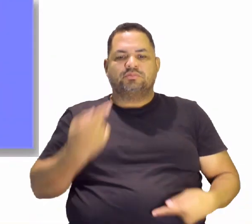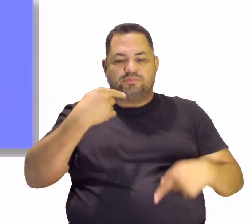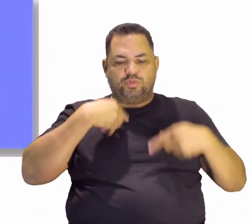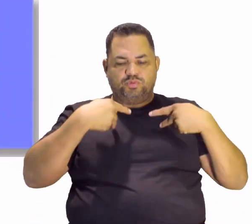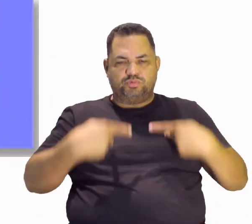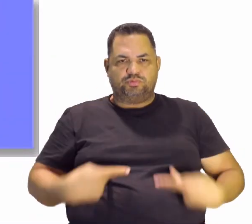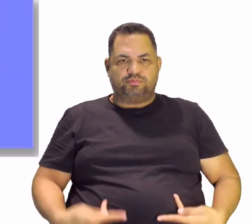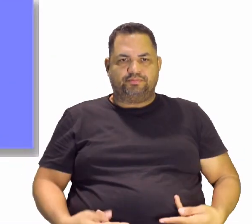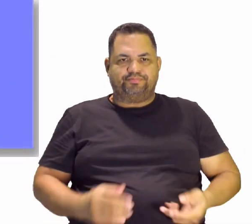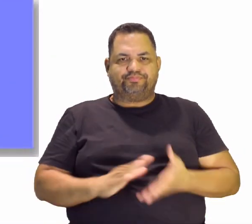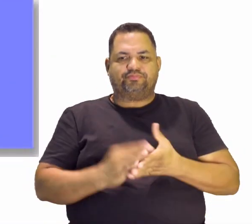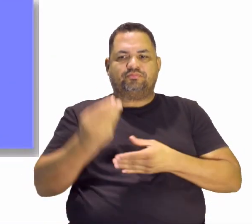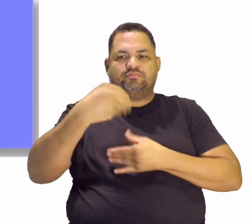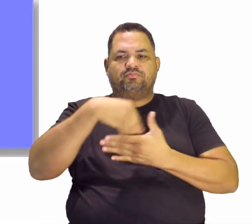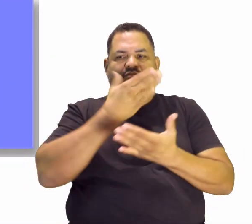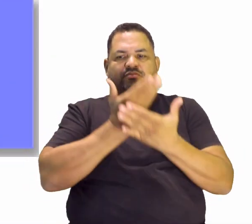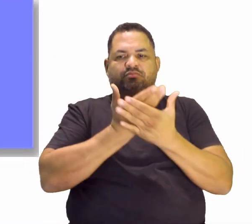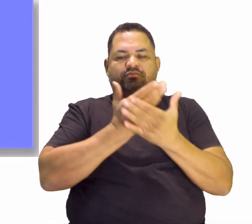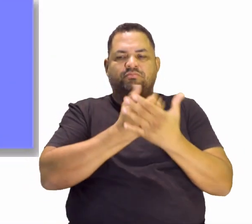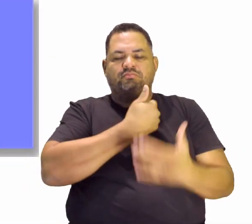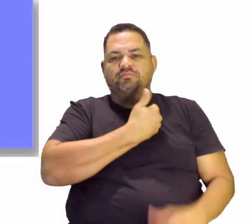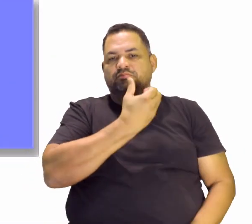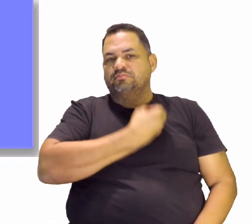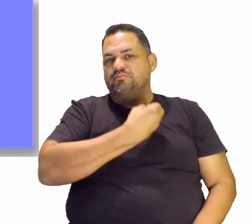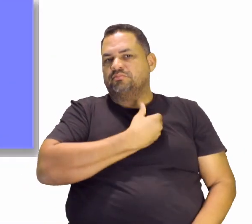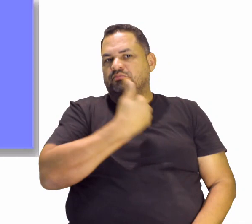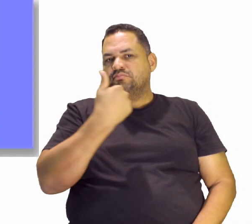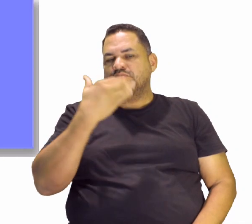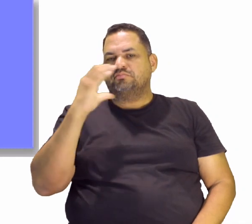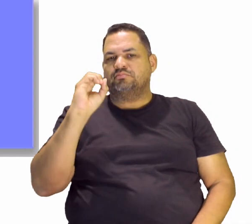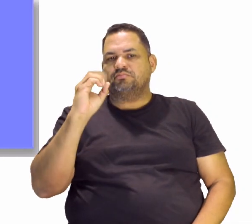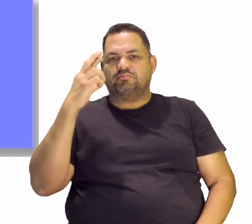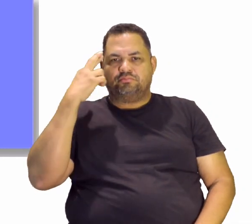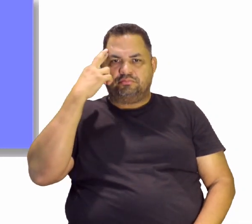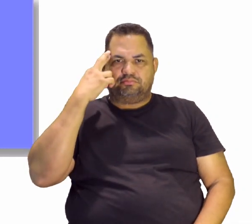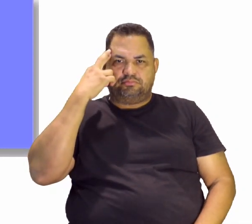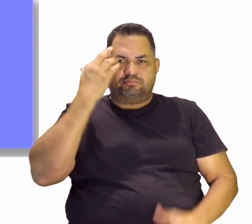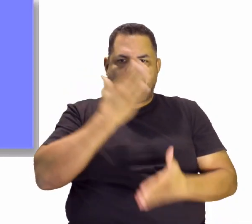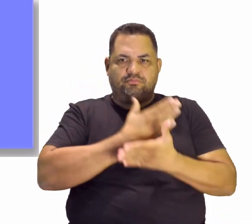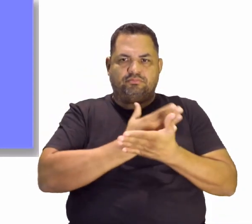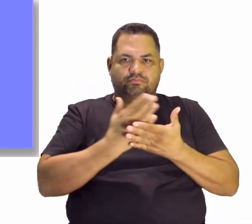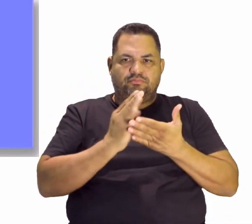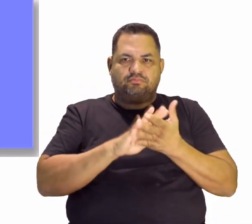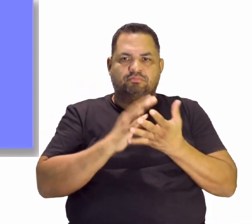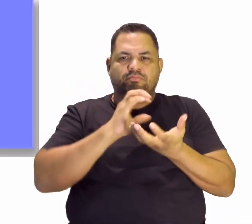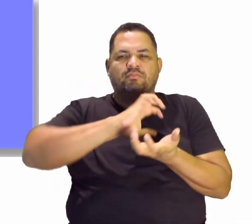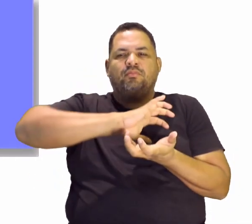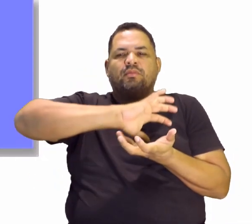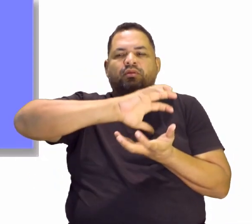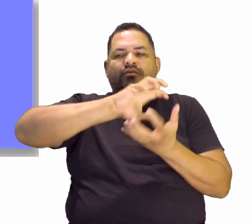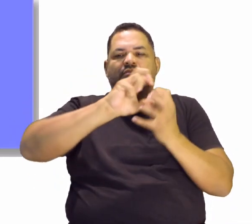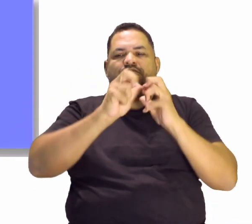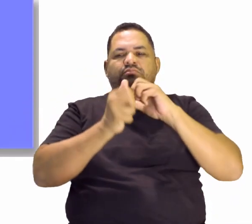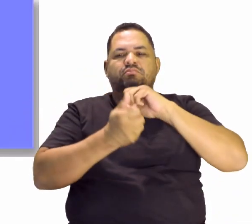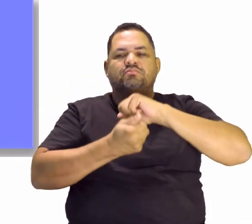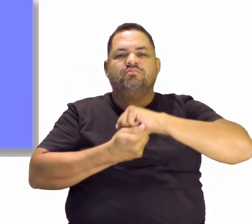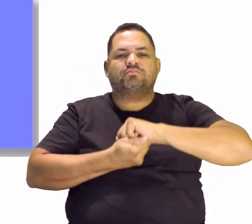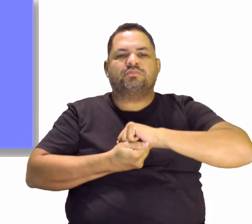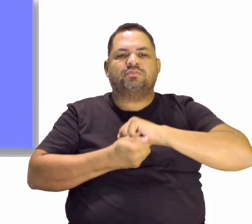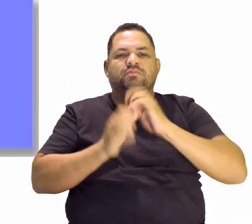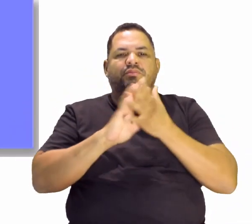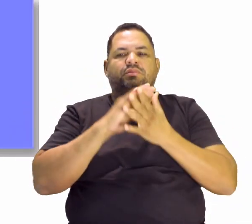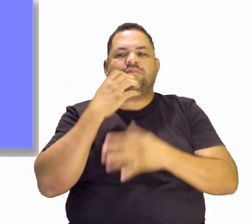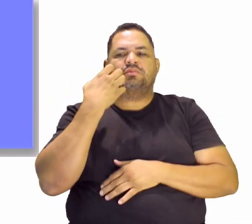E dentro dessa aula de número 10, nós veremos aí reflexões iniciais sobre o que é esse metabolismo